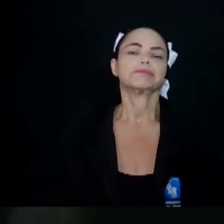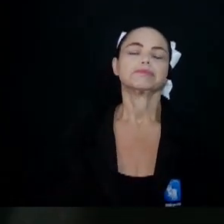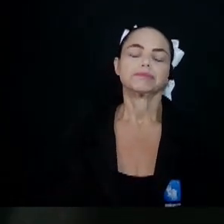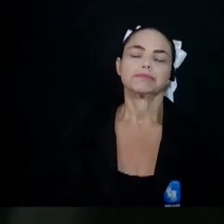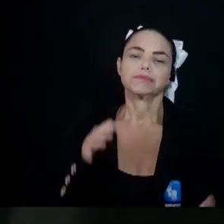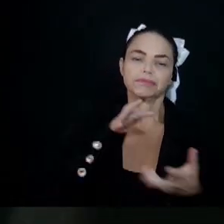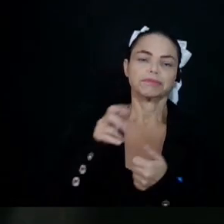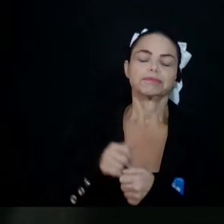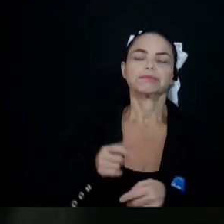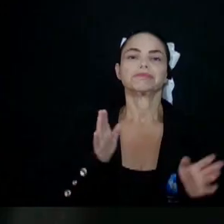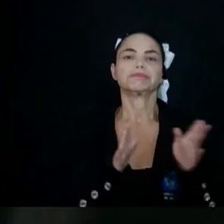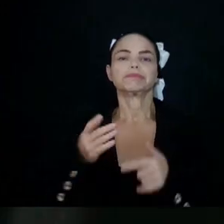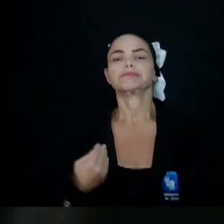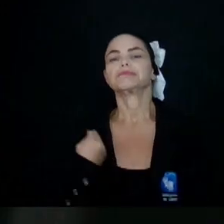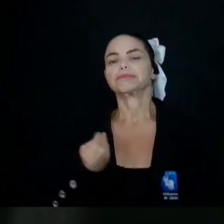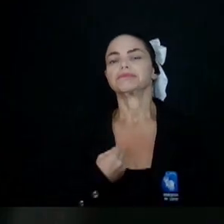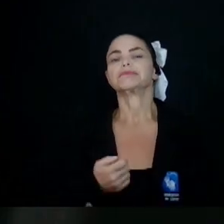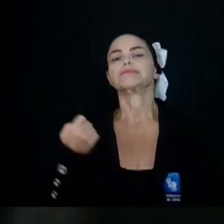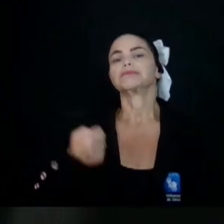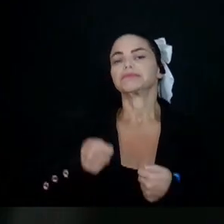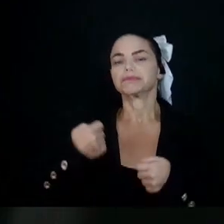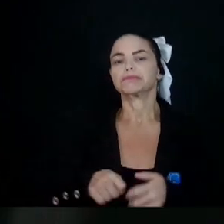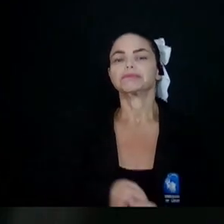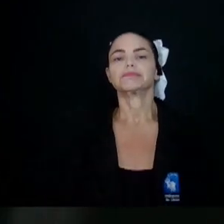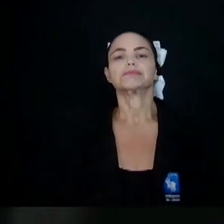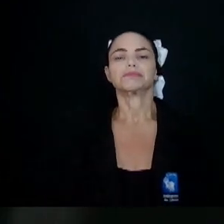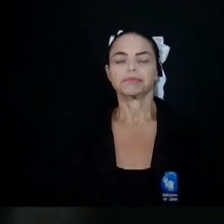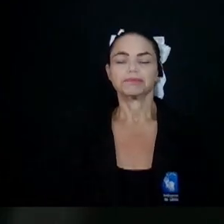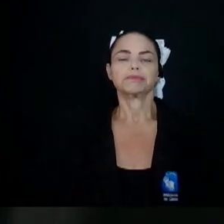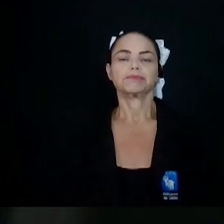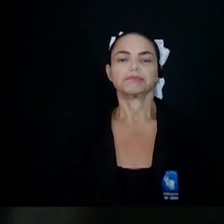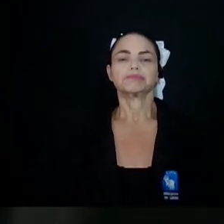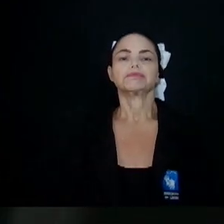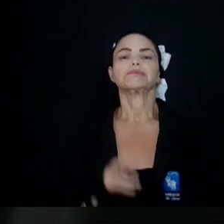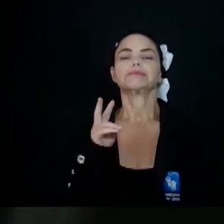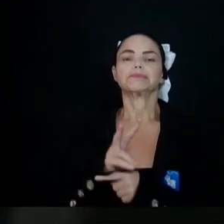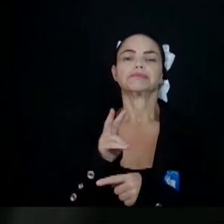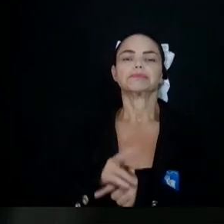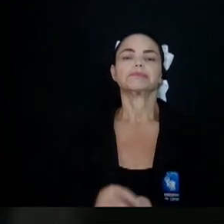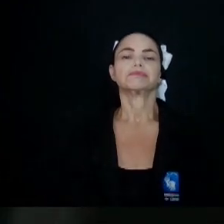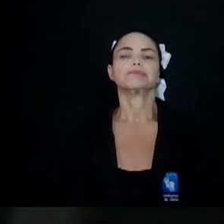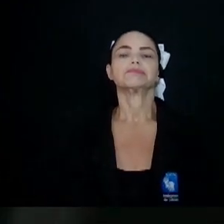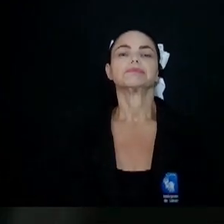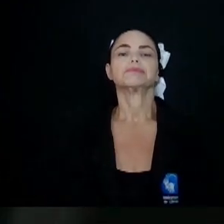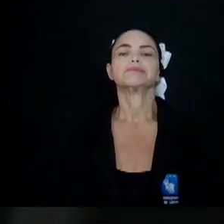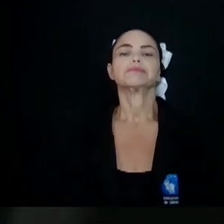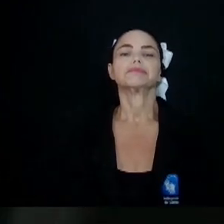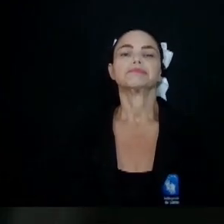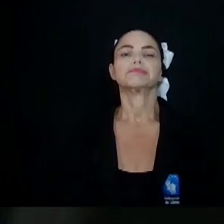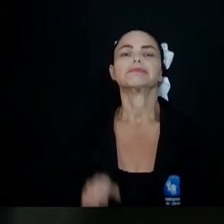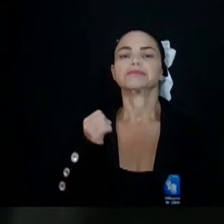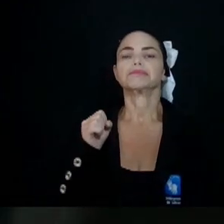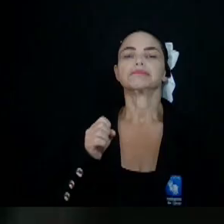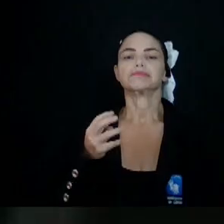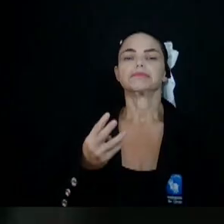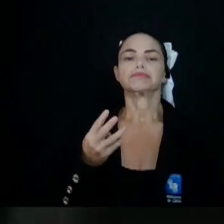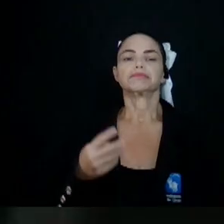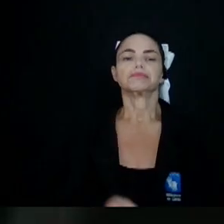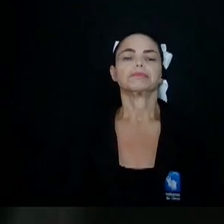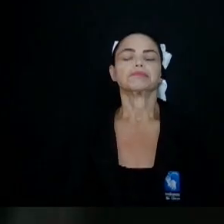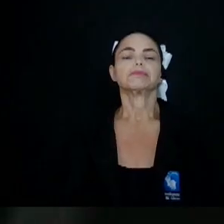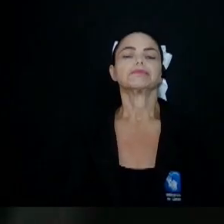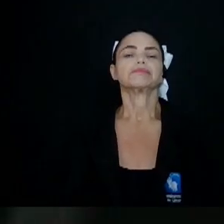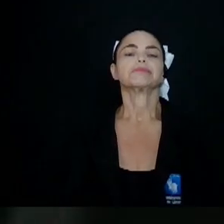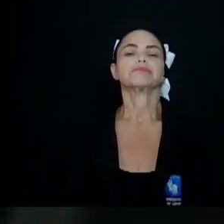estamos vivendo exige esse tipo de cuidado, né? Então a gente precisa cuidar. 8h53, pode colocar mais uma, por favor, produção, na tela